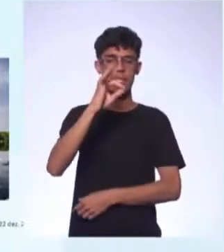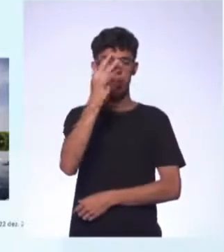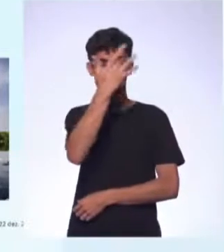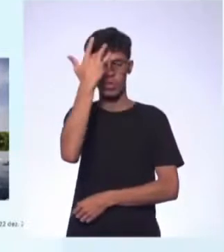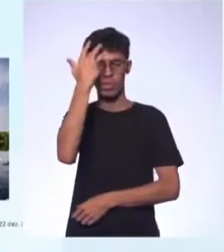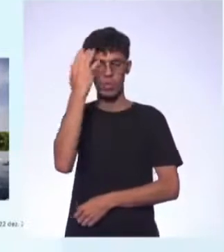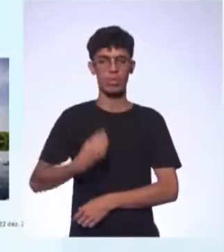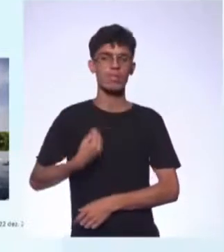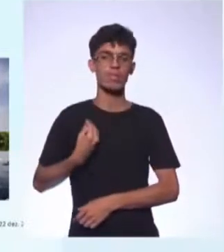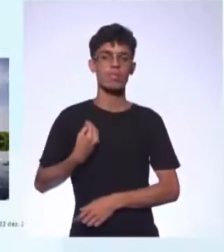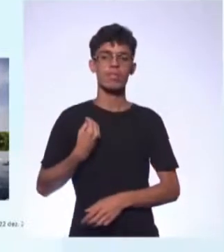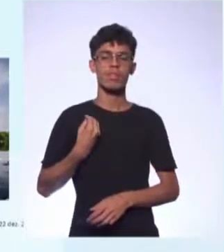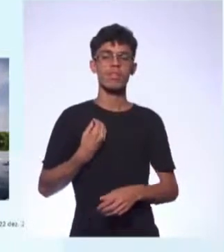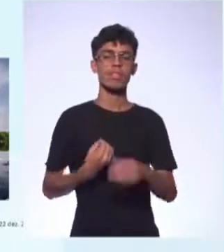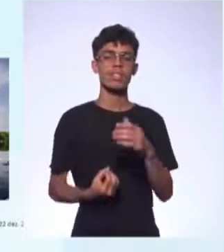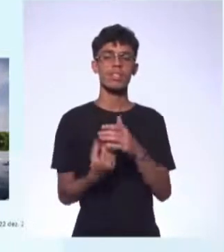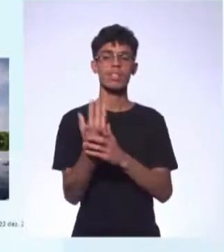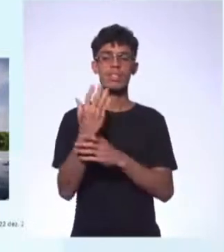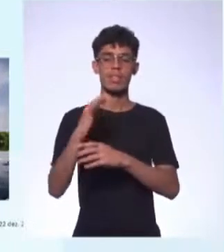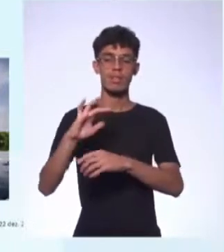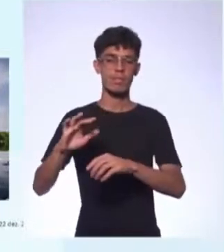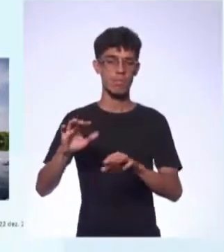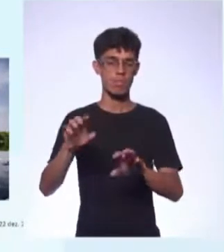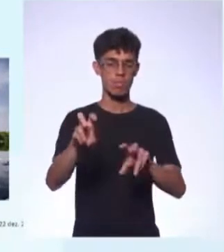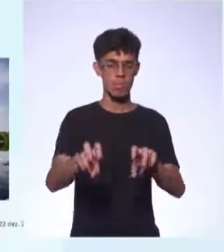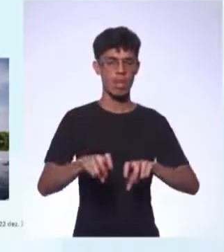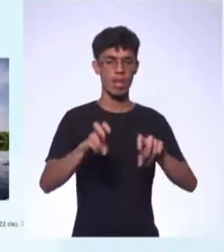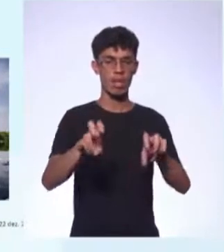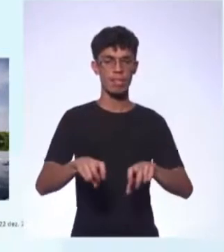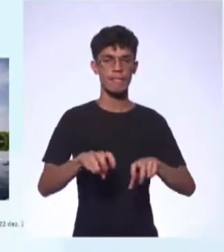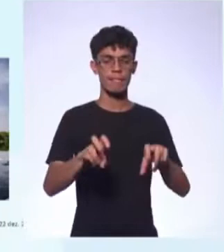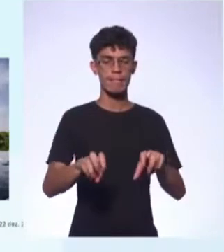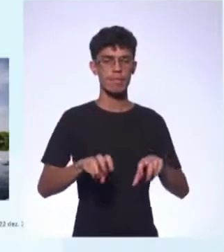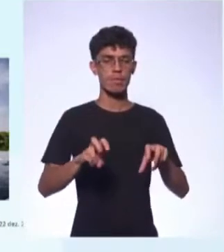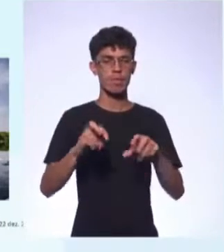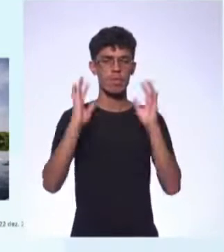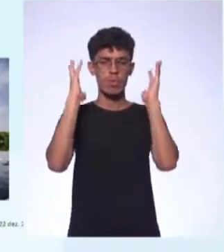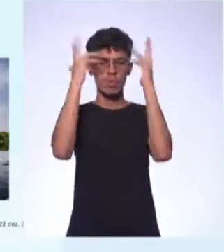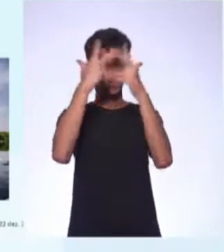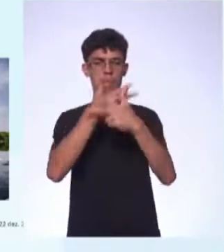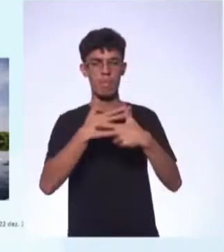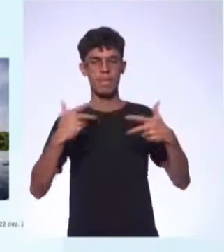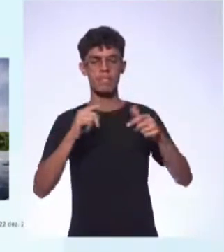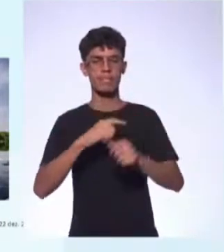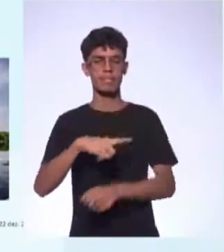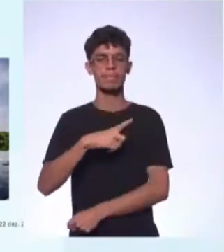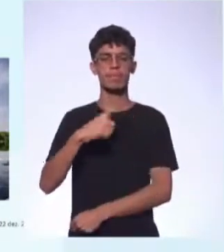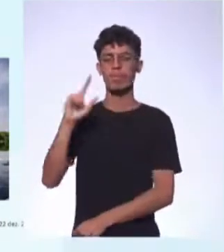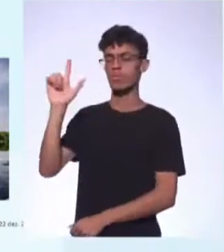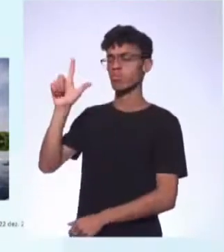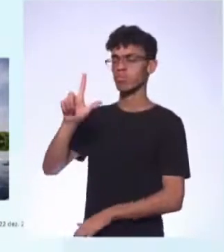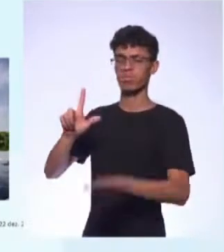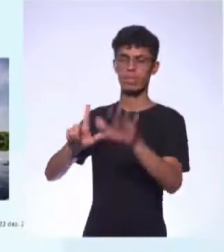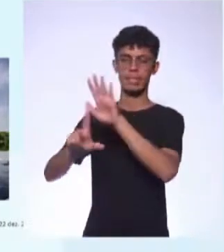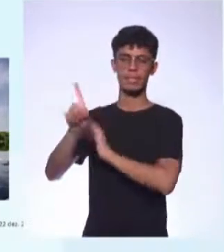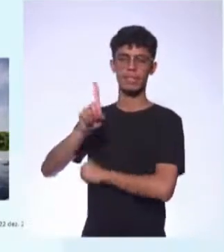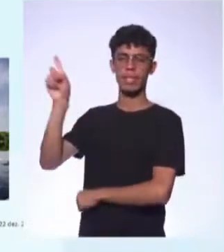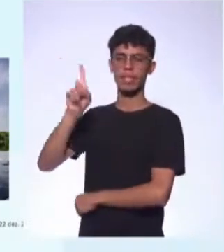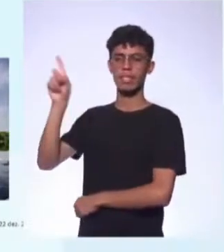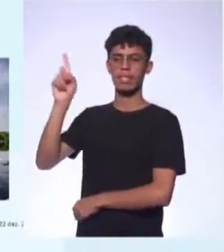para controlar pestes agrícolas. Então aí nós temos, né, aqui nós temos a fórmula